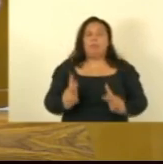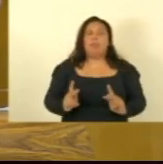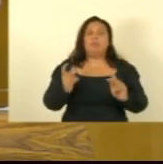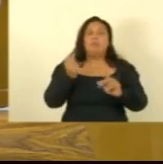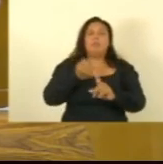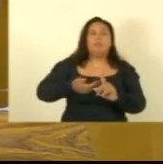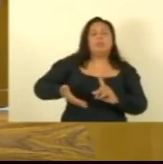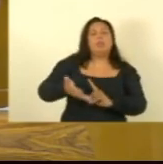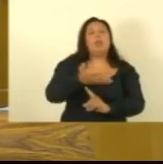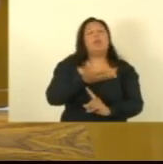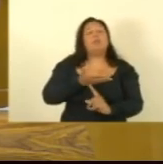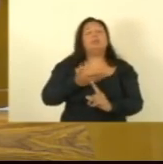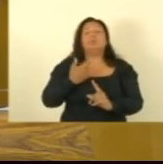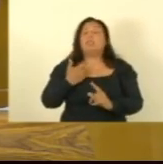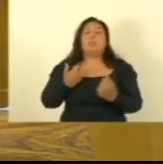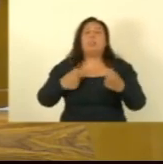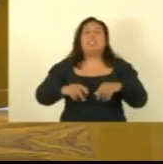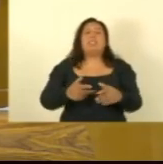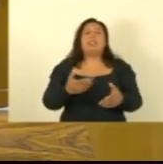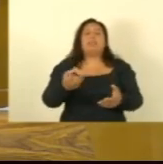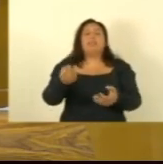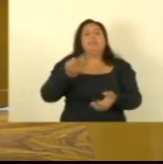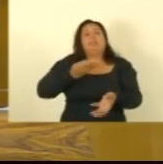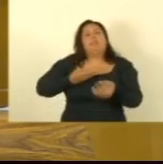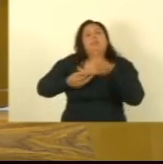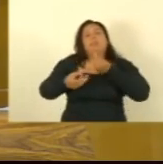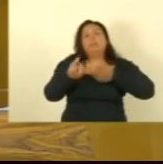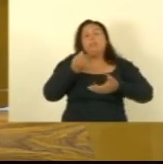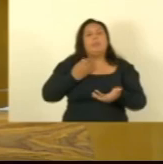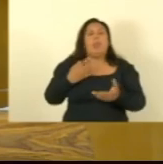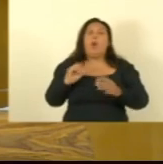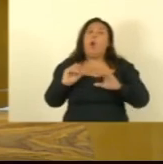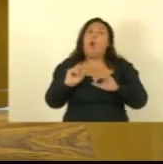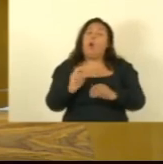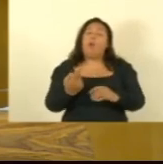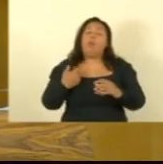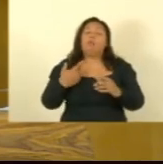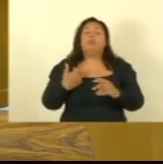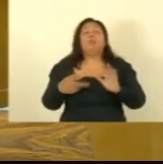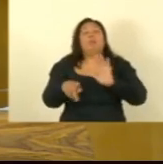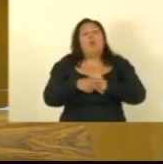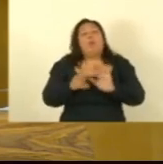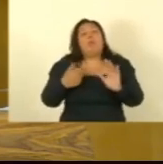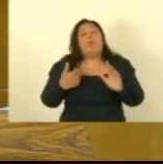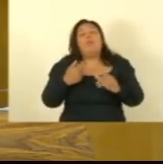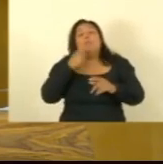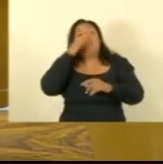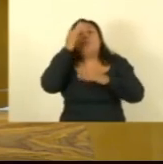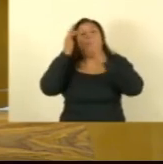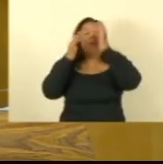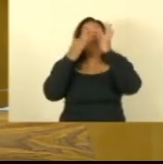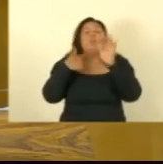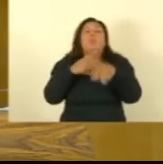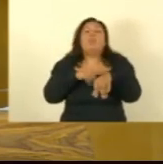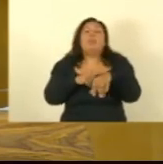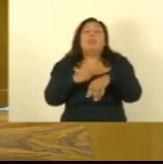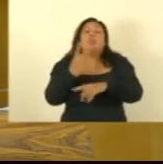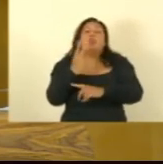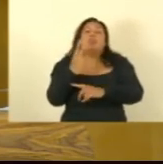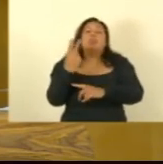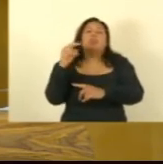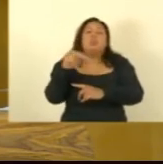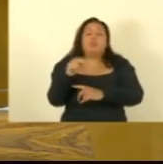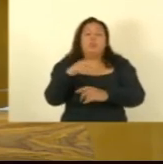sem esperar recompensas, sequer uma corbelha de flores à época de finados. Ela, em seu obelisco,